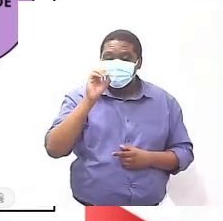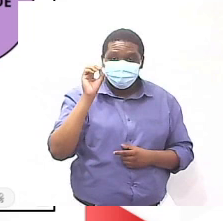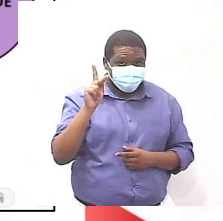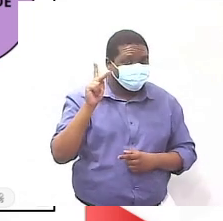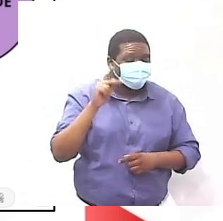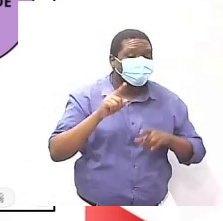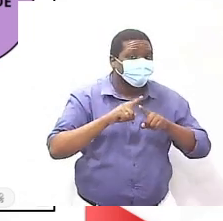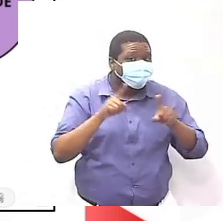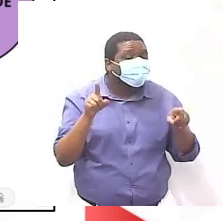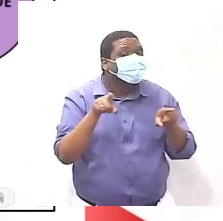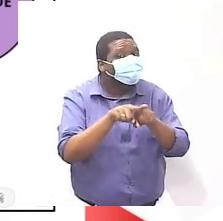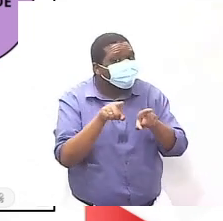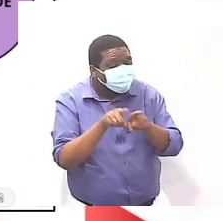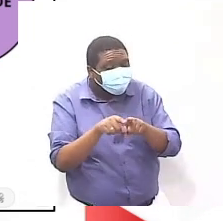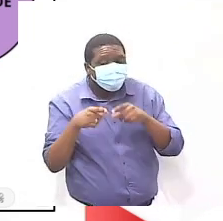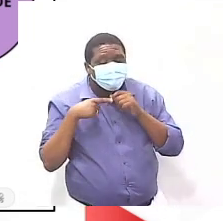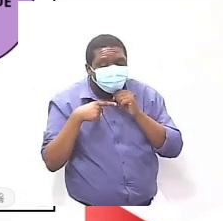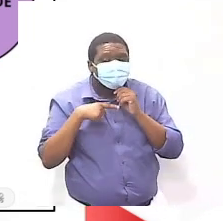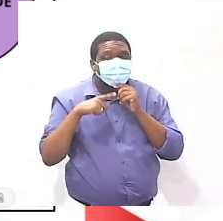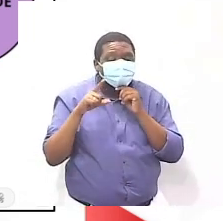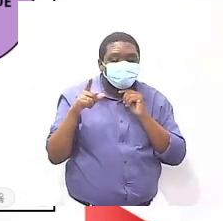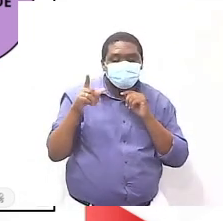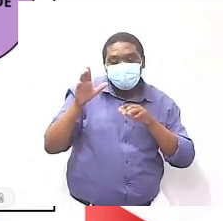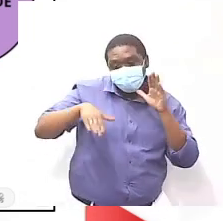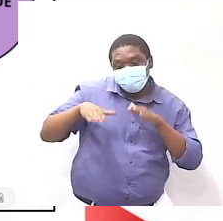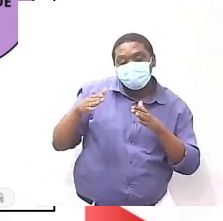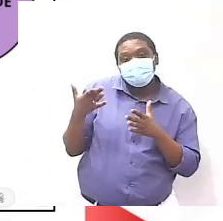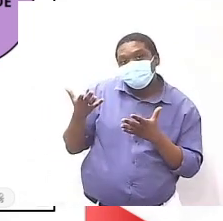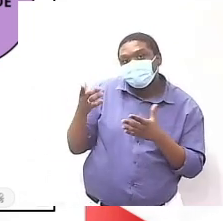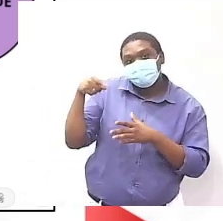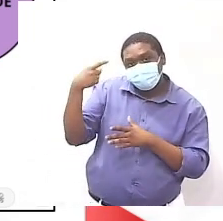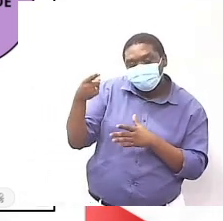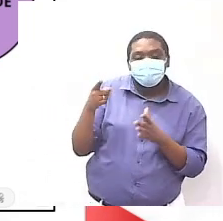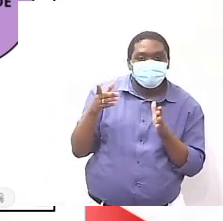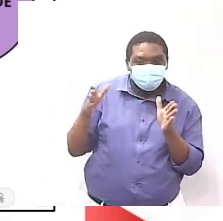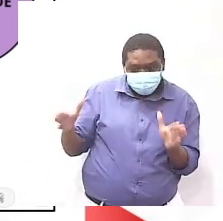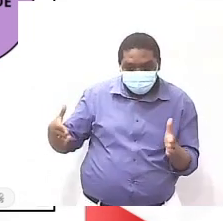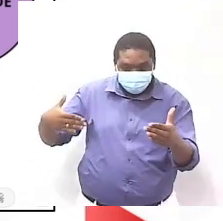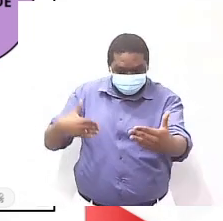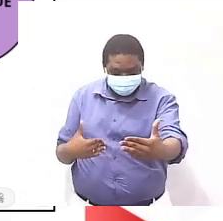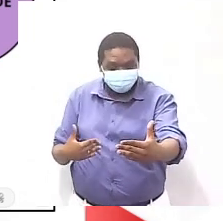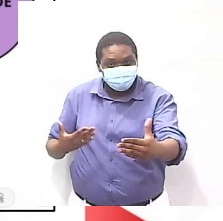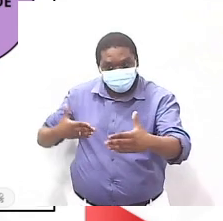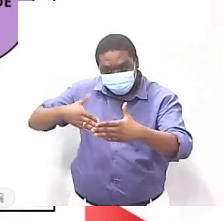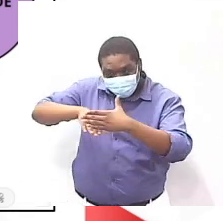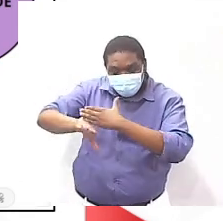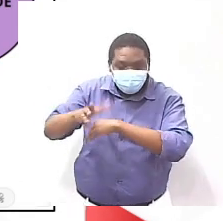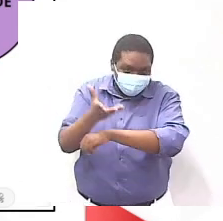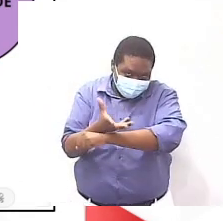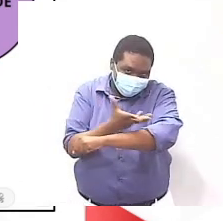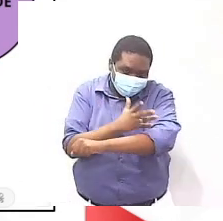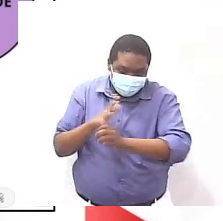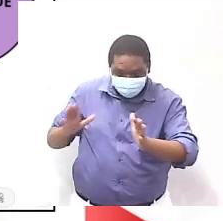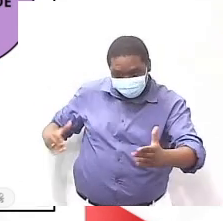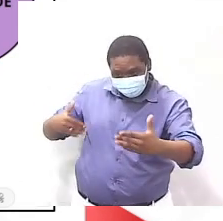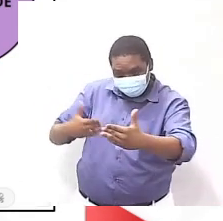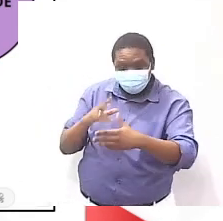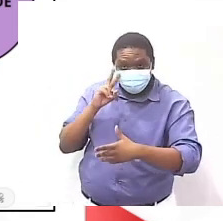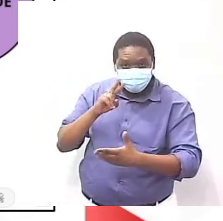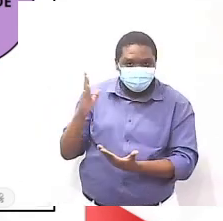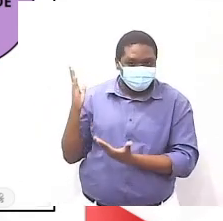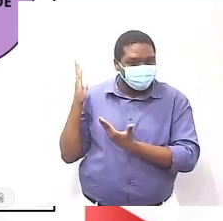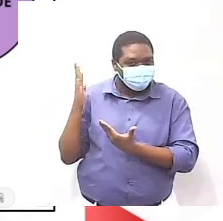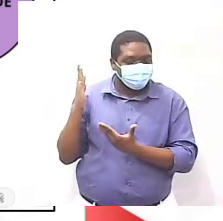Mas também era na forma de paralelepípedos. Depois de alguns lugares, em algumas regiões também era nessa forma.